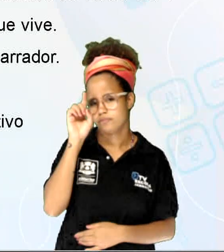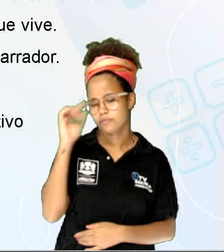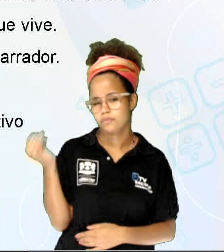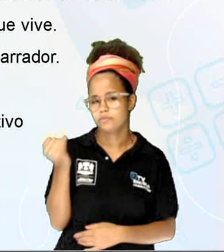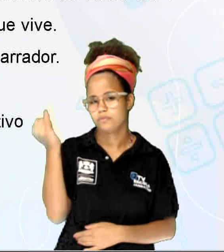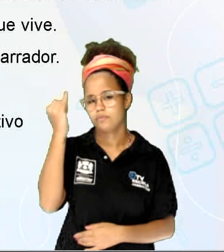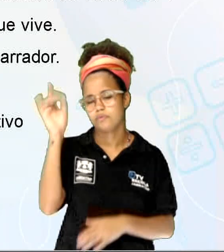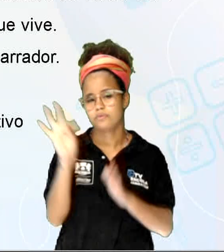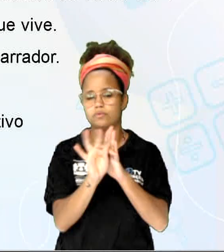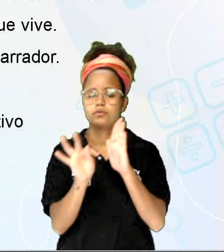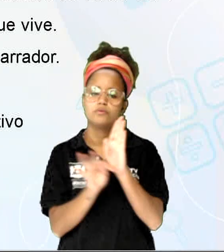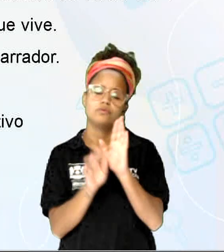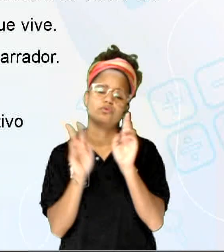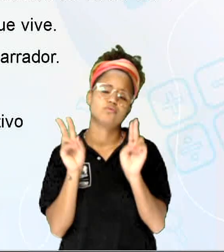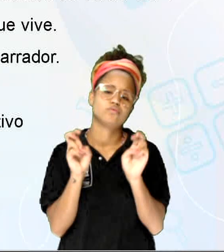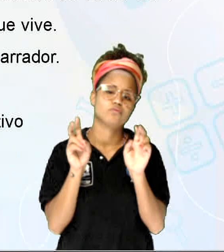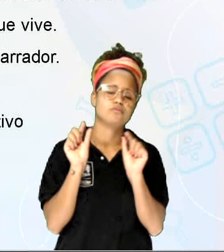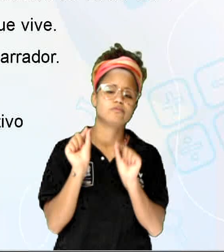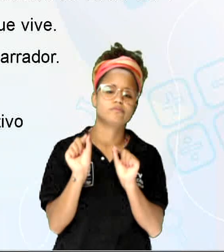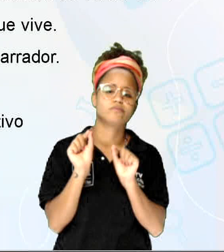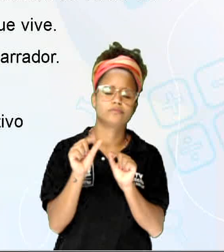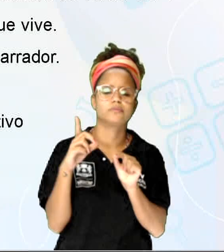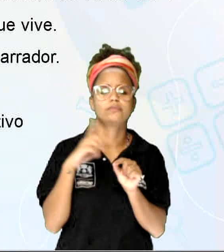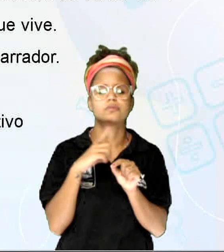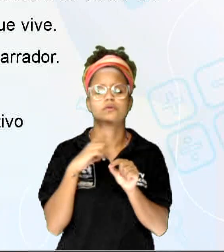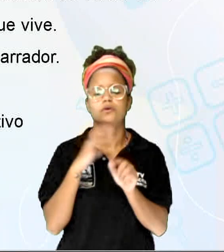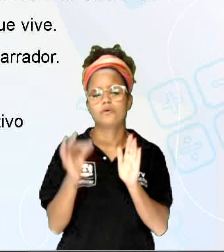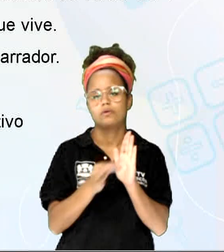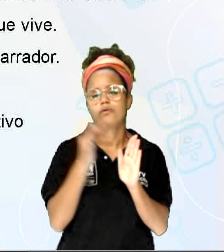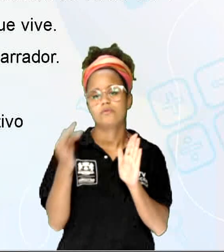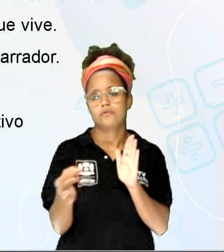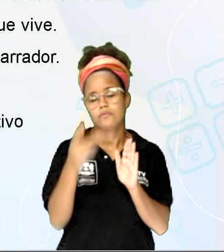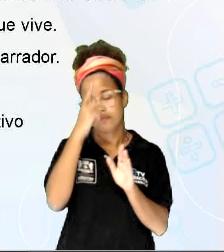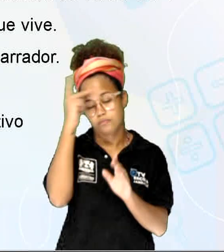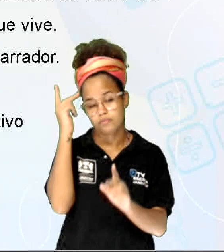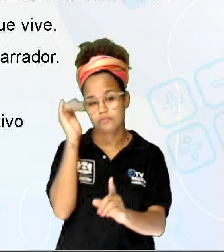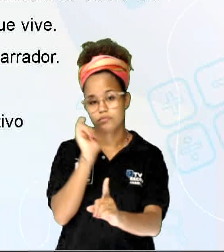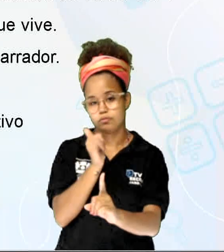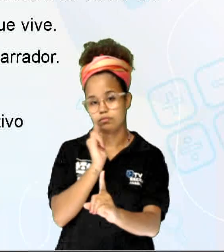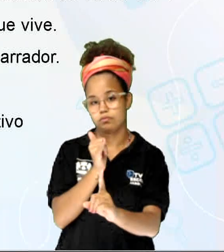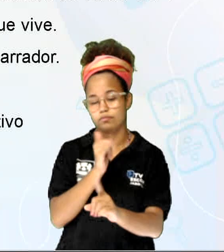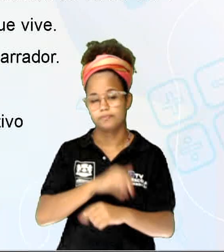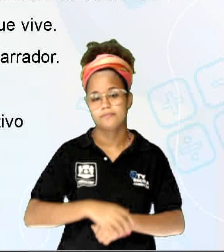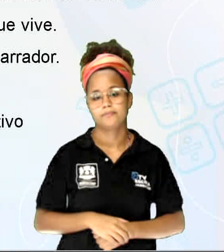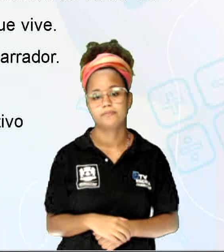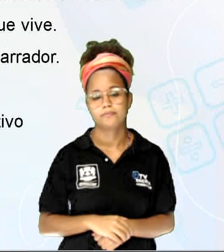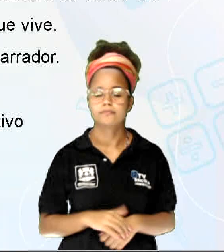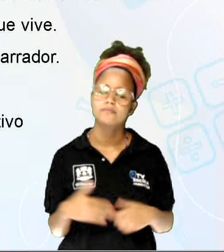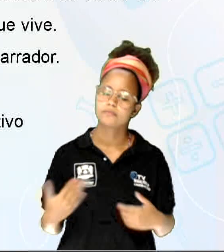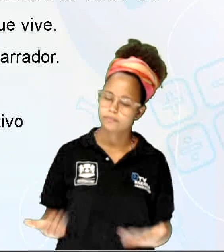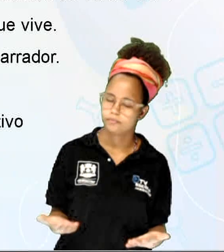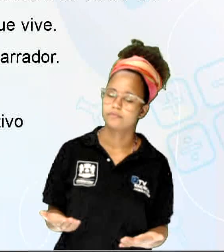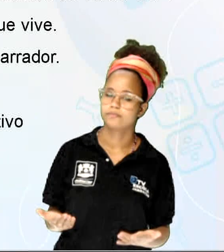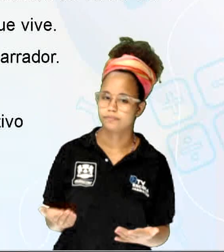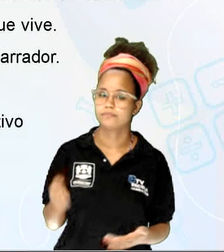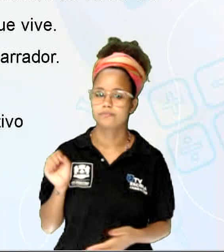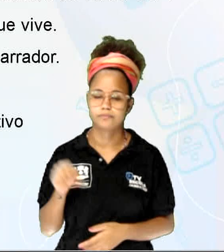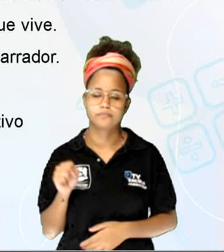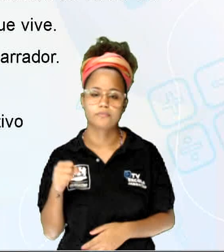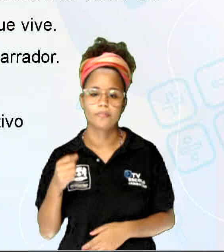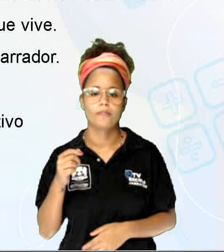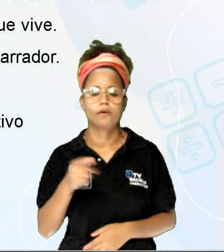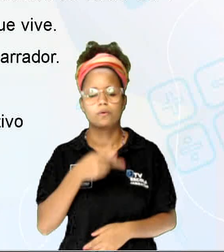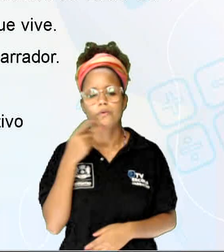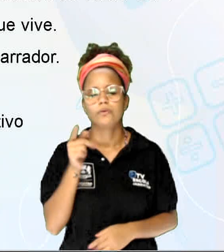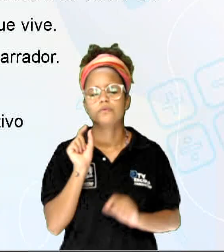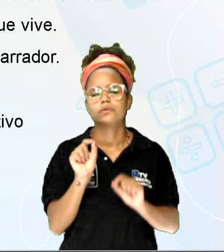texto sobre a qual incide a opinião do narrador. Bom, aí sim a gente vê, que ela fala aqui que ela